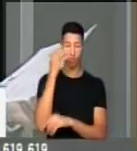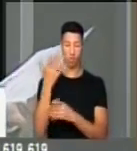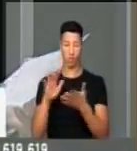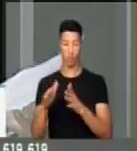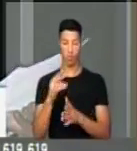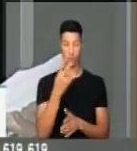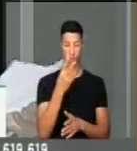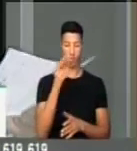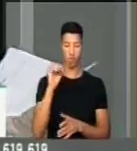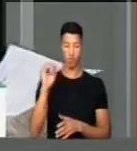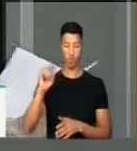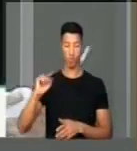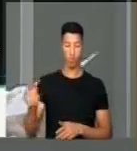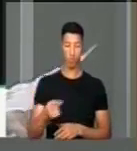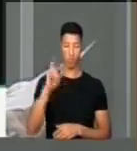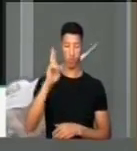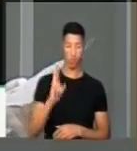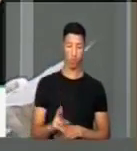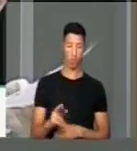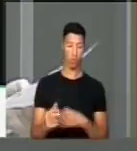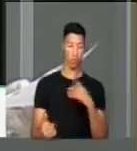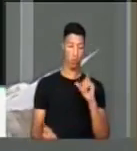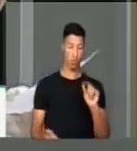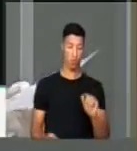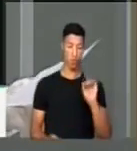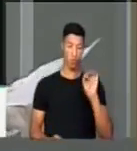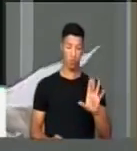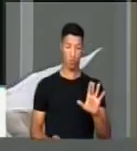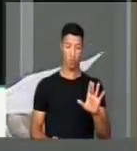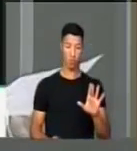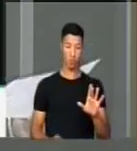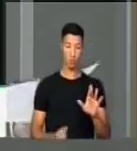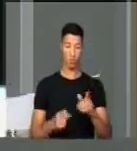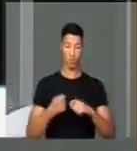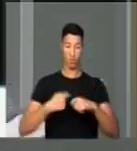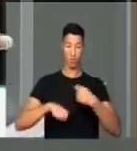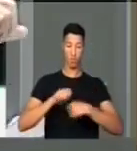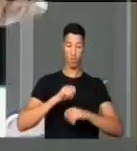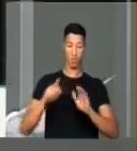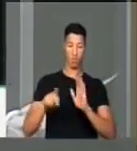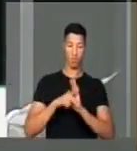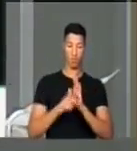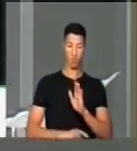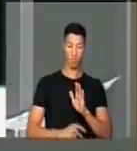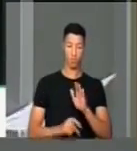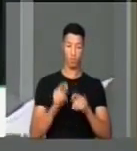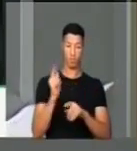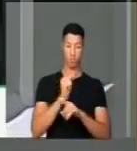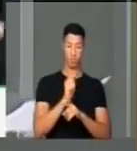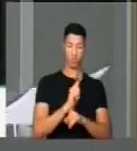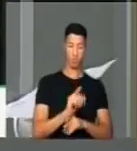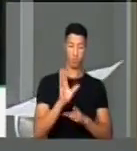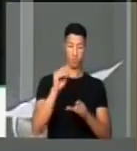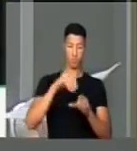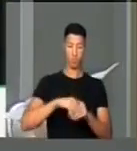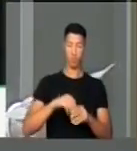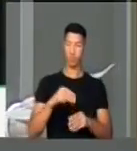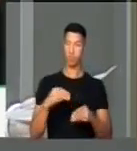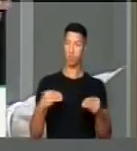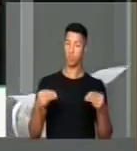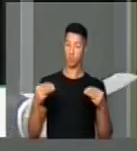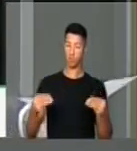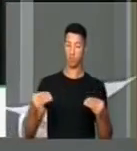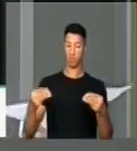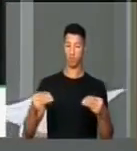valor de 200 mil reais. Isso só na economia, só na gestão interna do